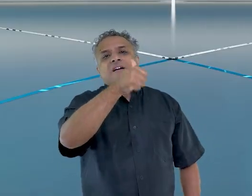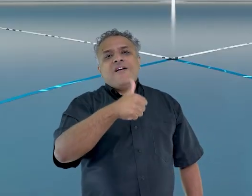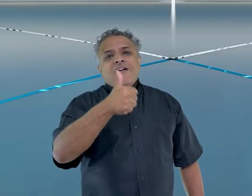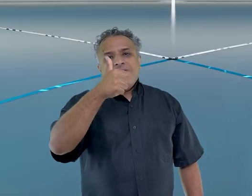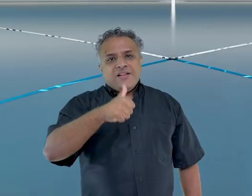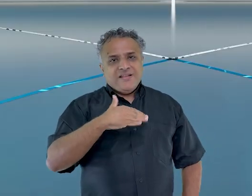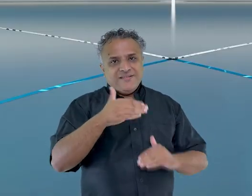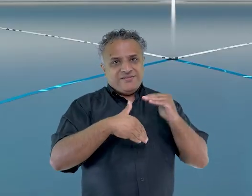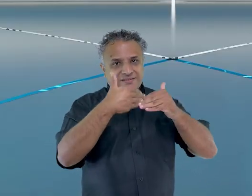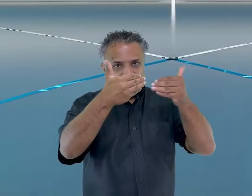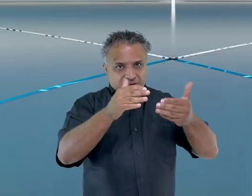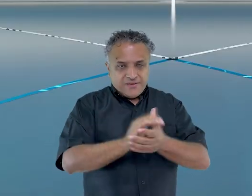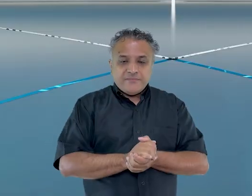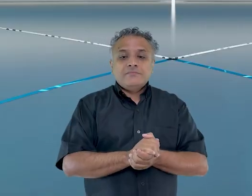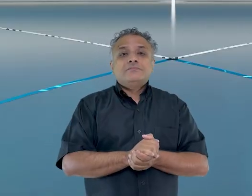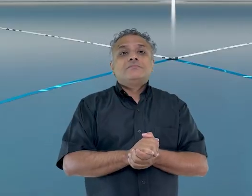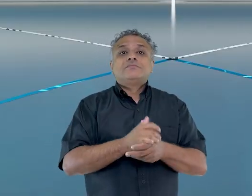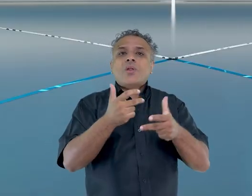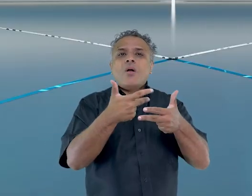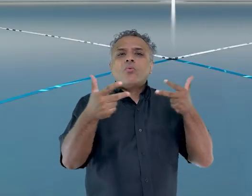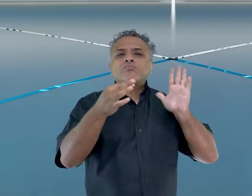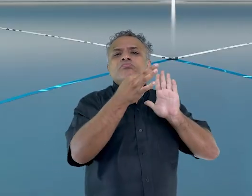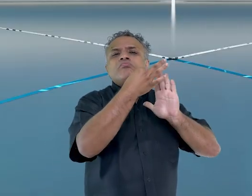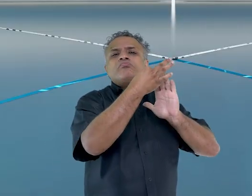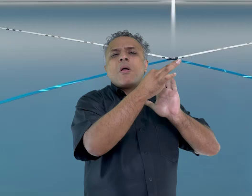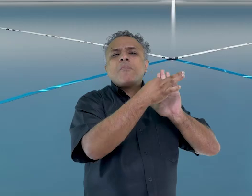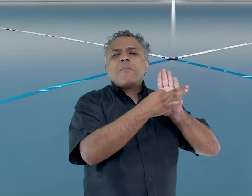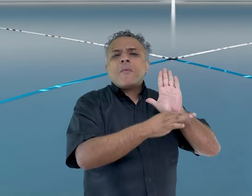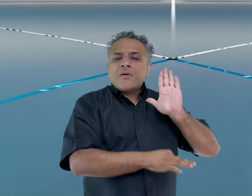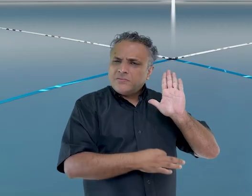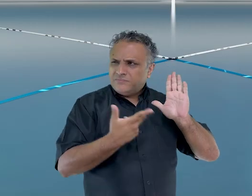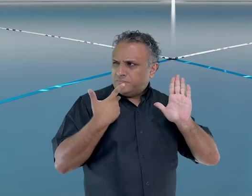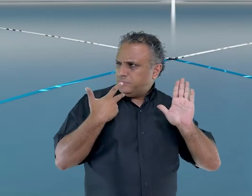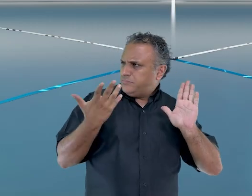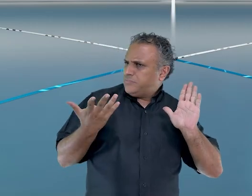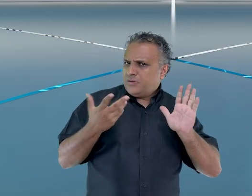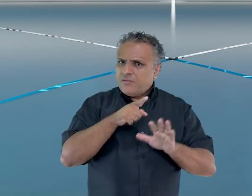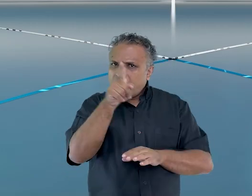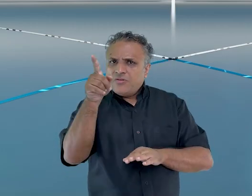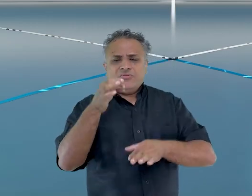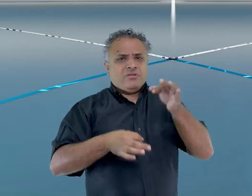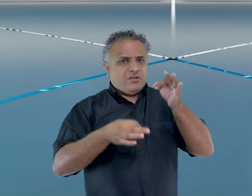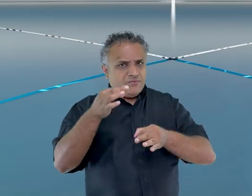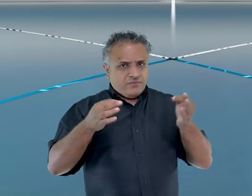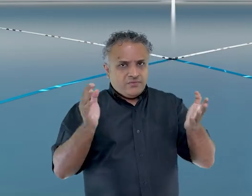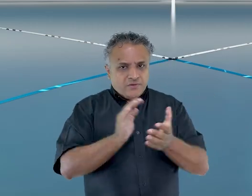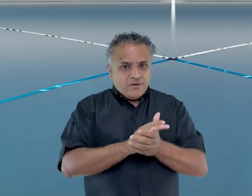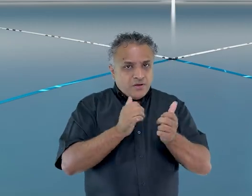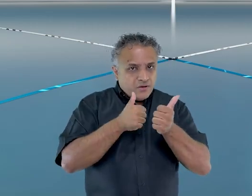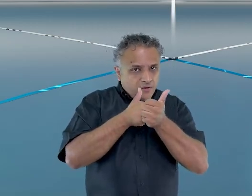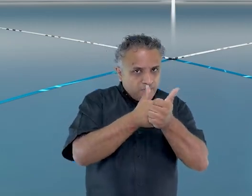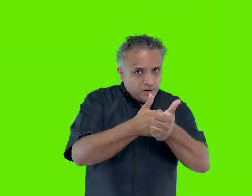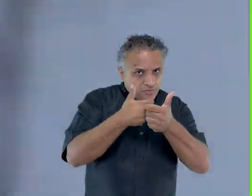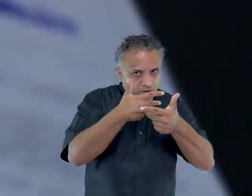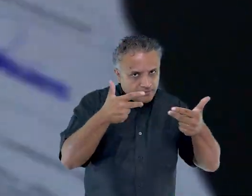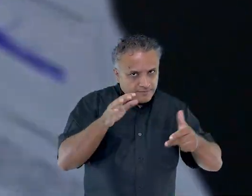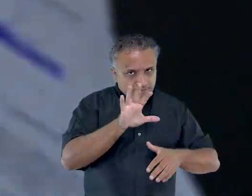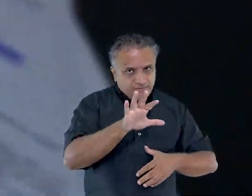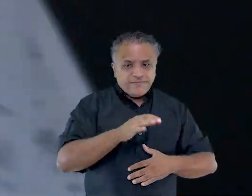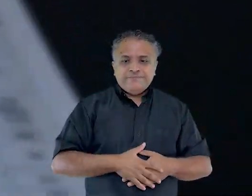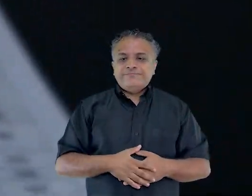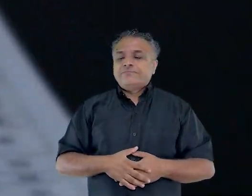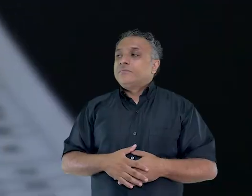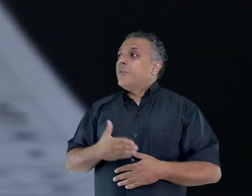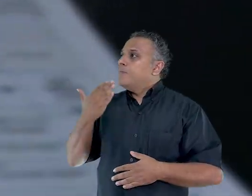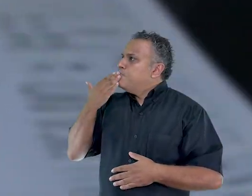desempenho. Alguns desses critérios, muitas vezes, são questionados na Justiça. Acompanhe um caso assim. Após ter o